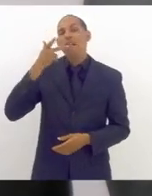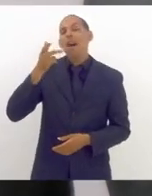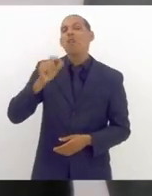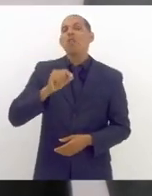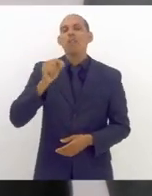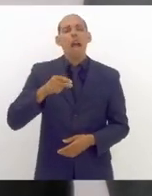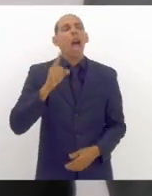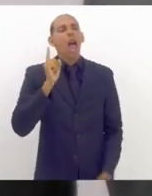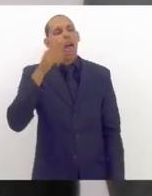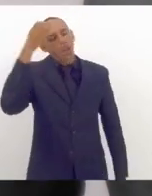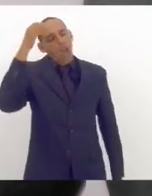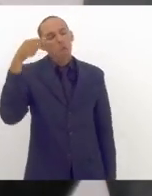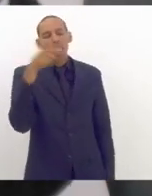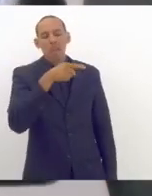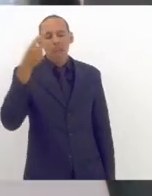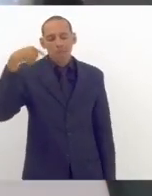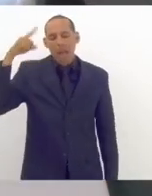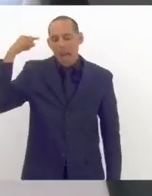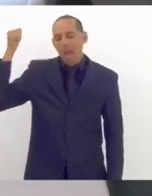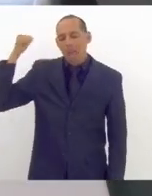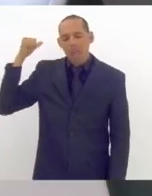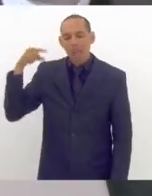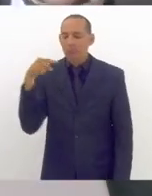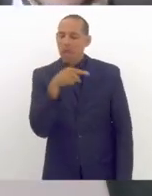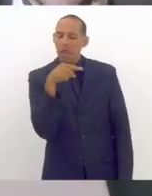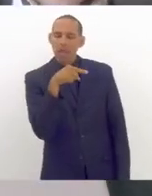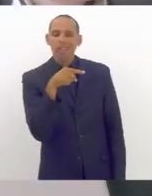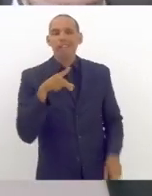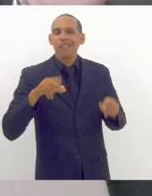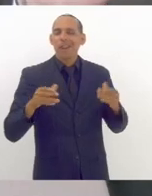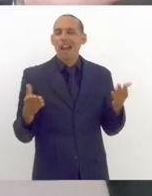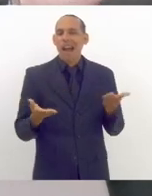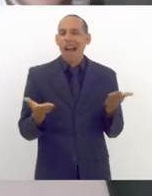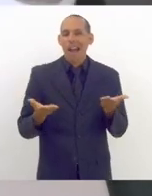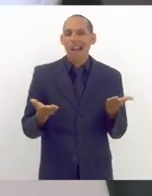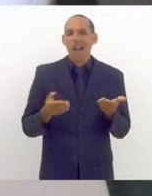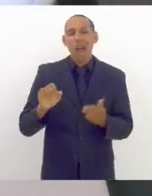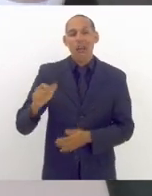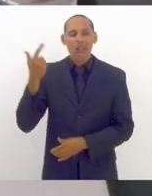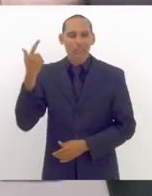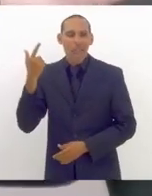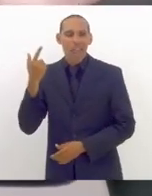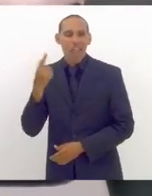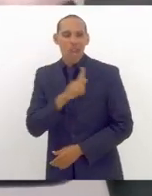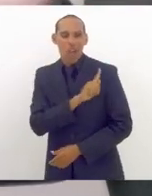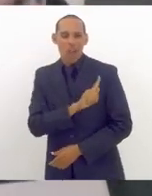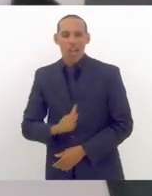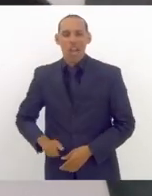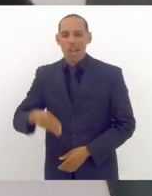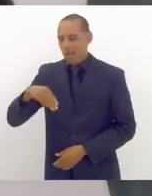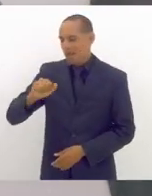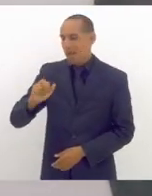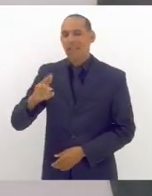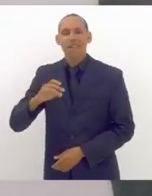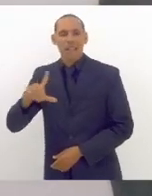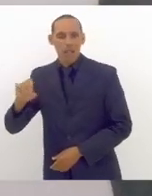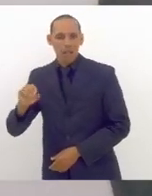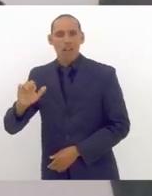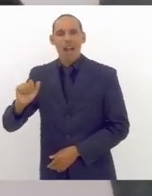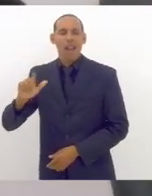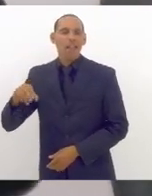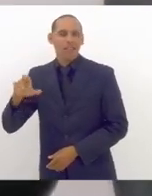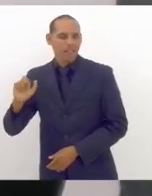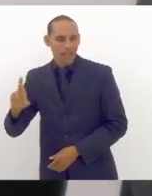hoje da questão do ex-governador Marcelo Alencar e do